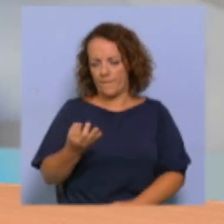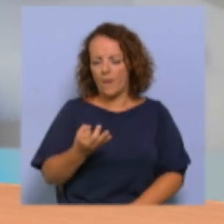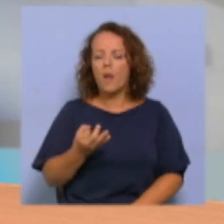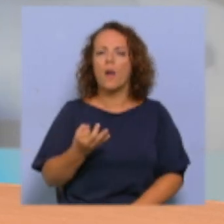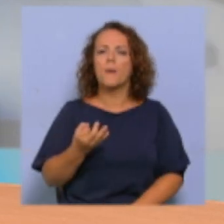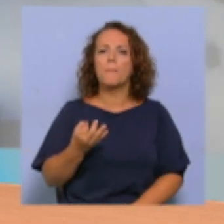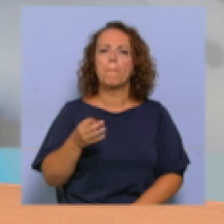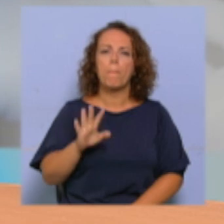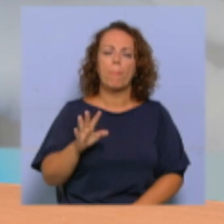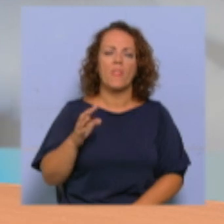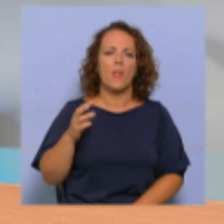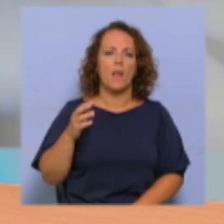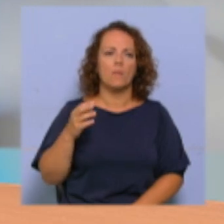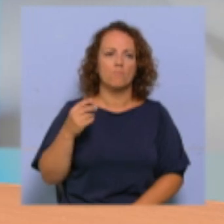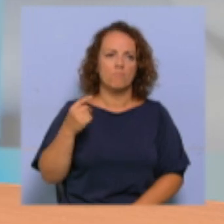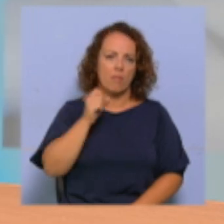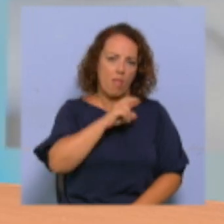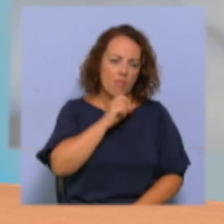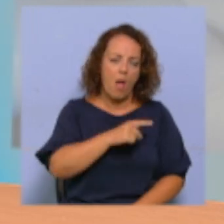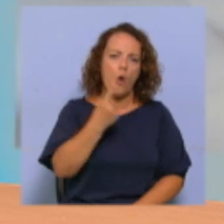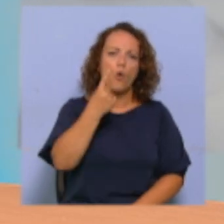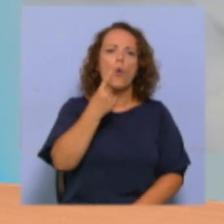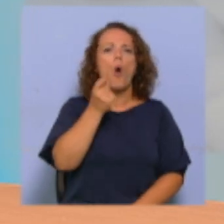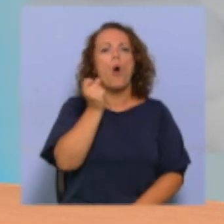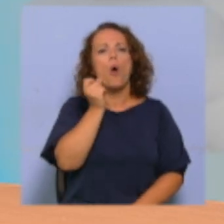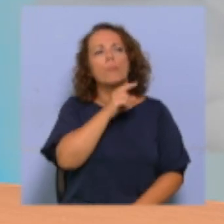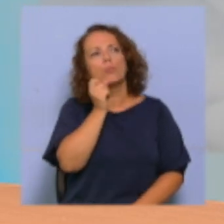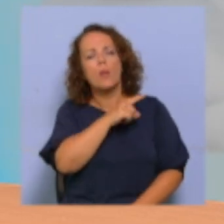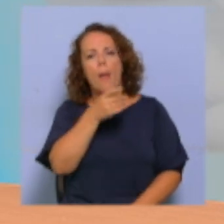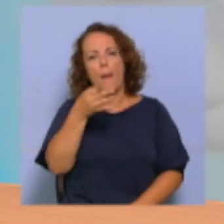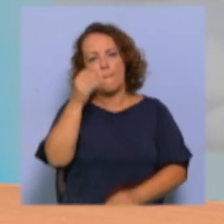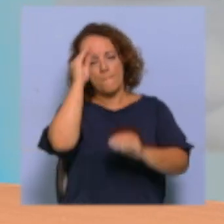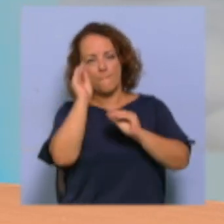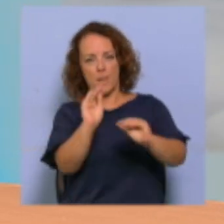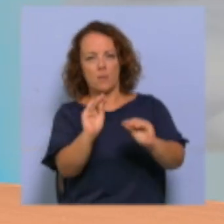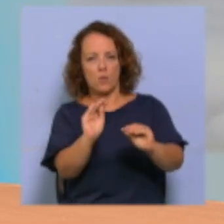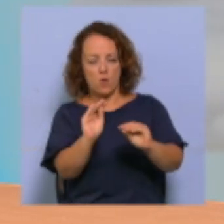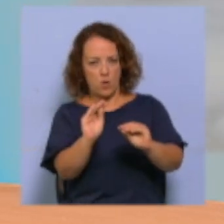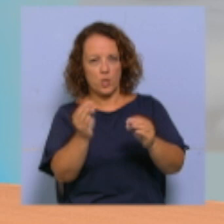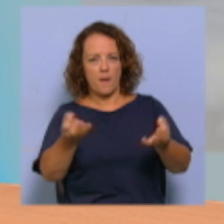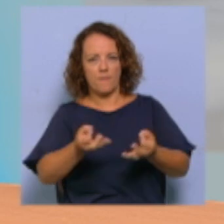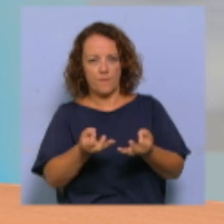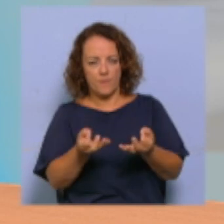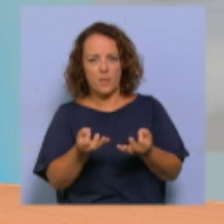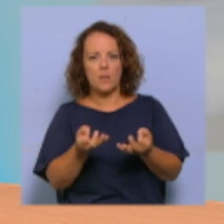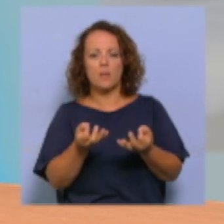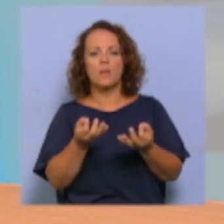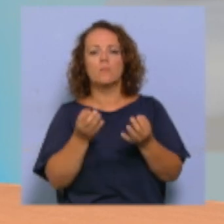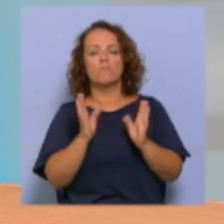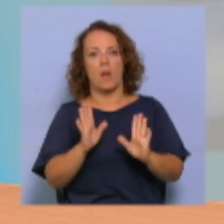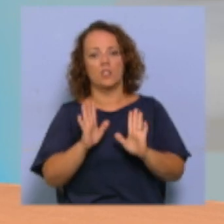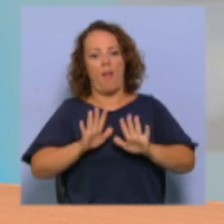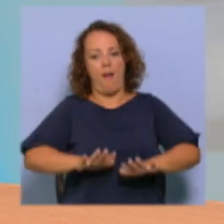há sempre uma oportunidade pedagógica, digamos, em tudo isto. Apesar de estarmos ainda muito mergulhados